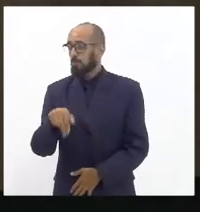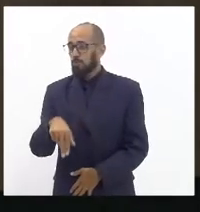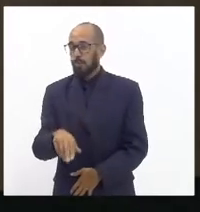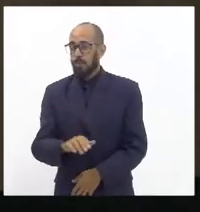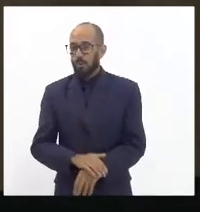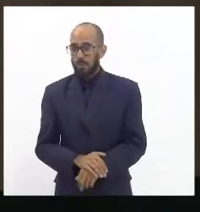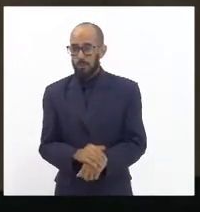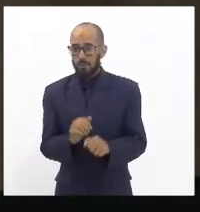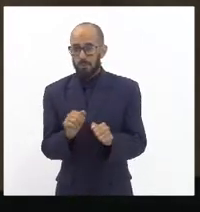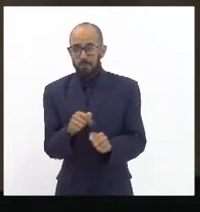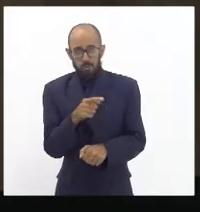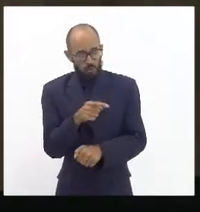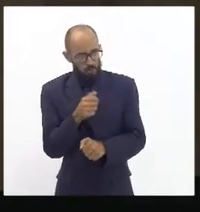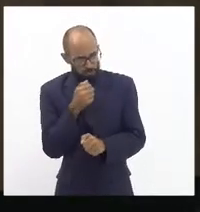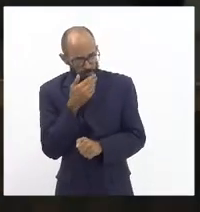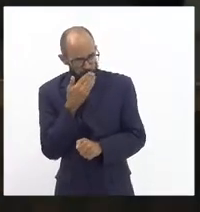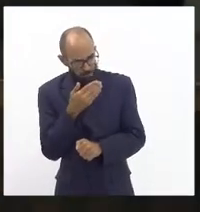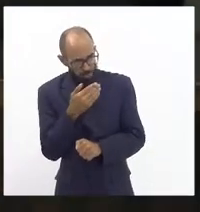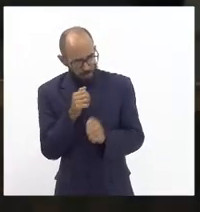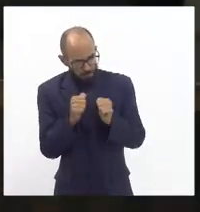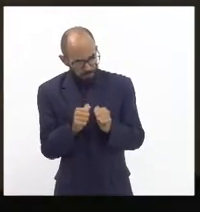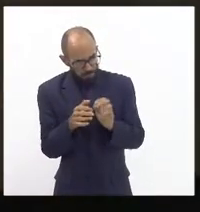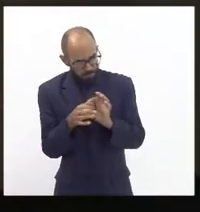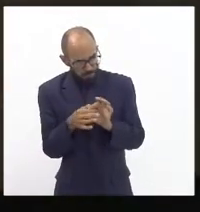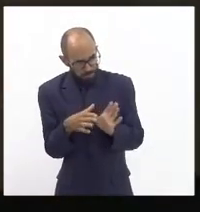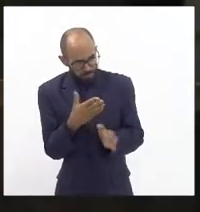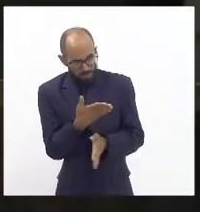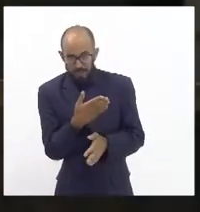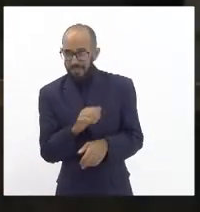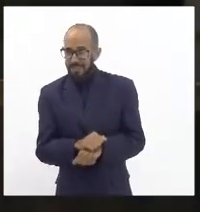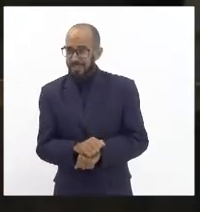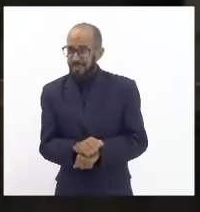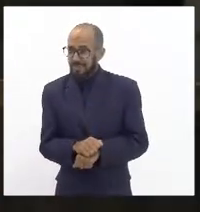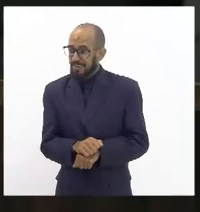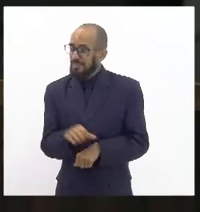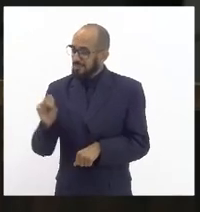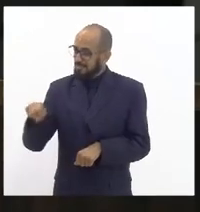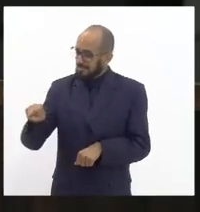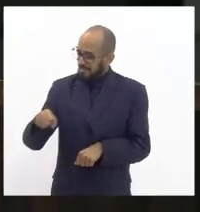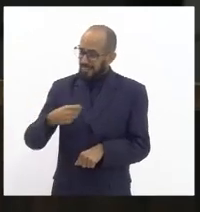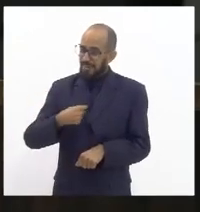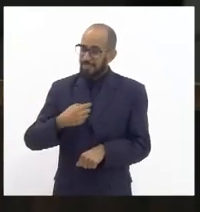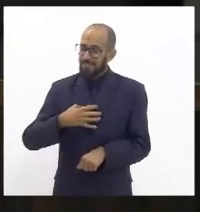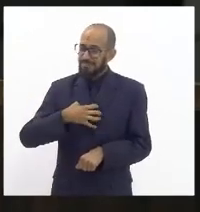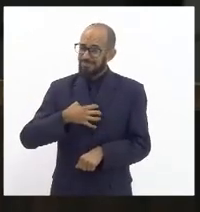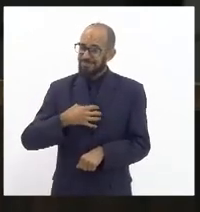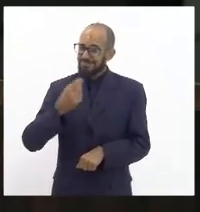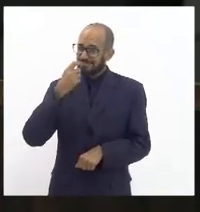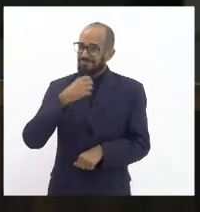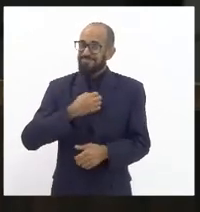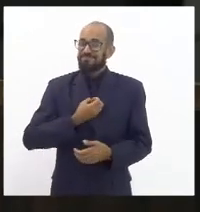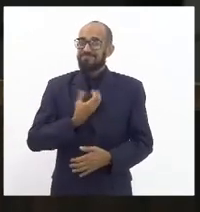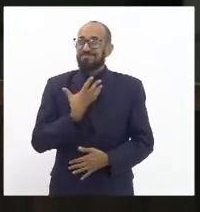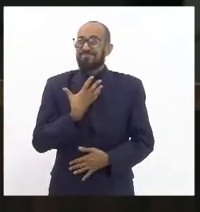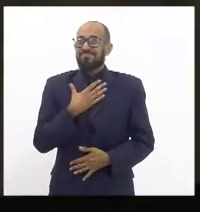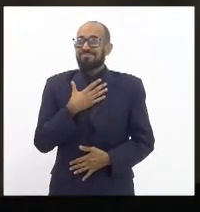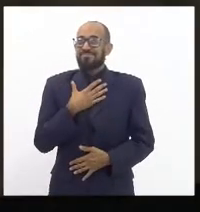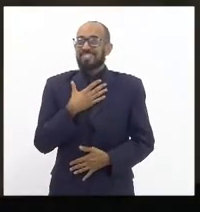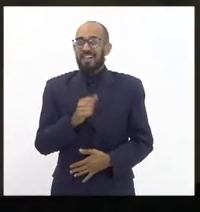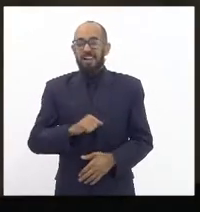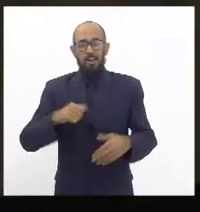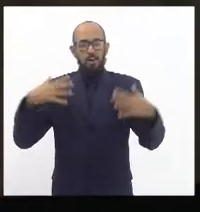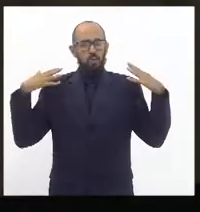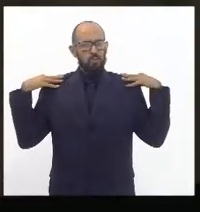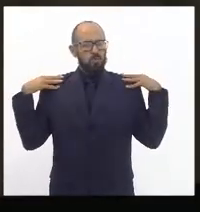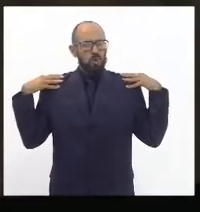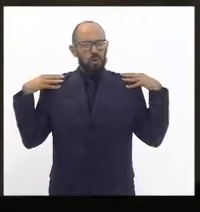permitiria falar Drummond Drummond Sim sempre daqui a pouco Bora por favor os